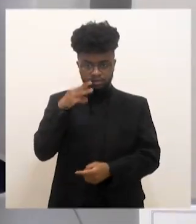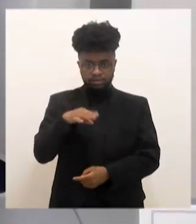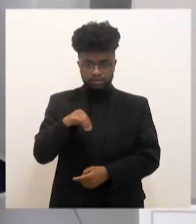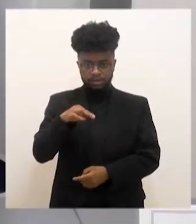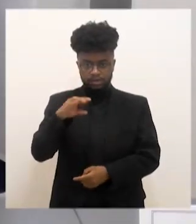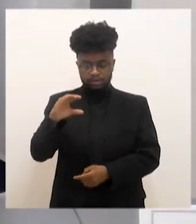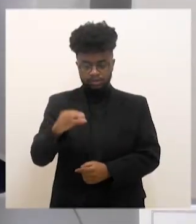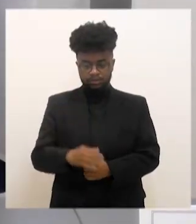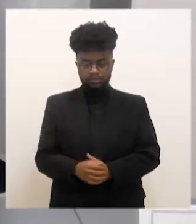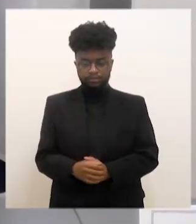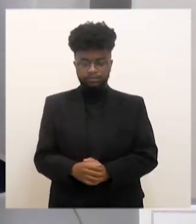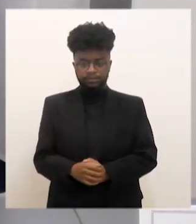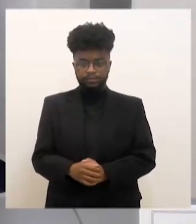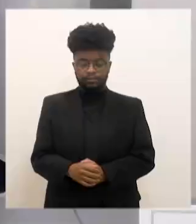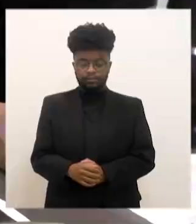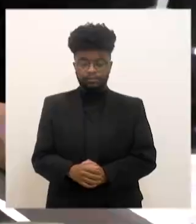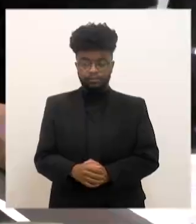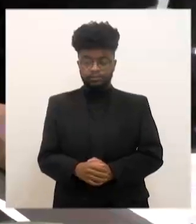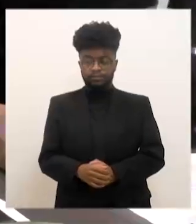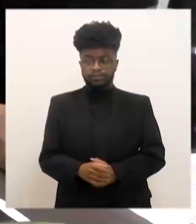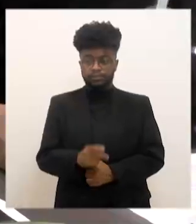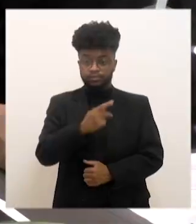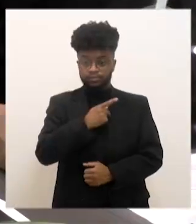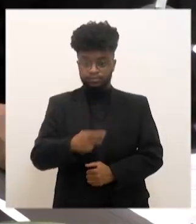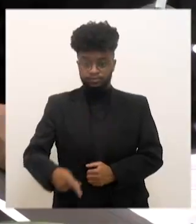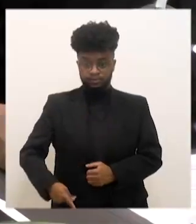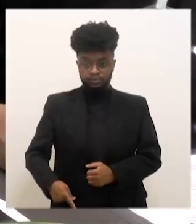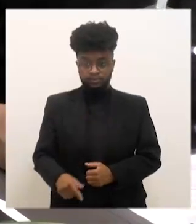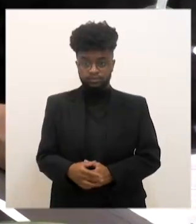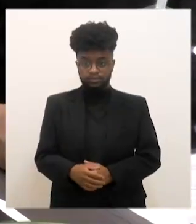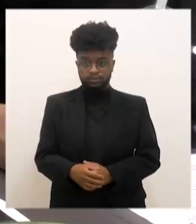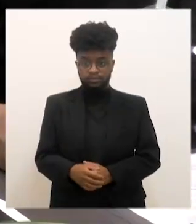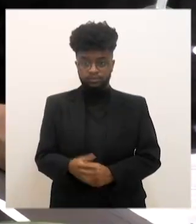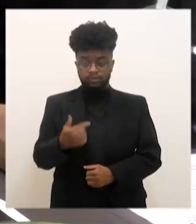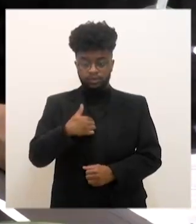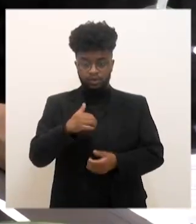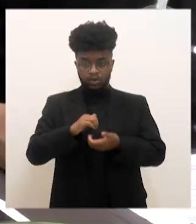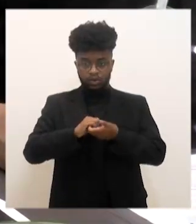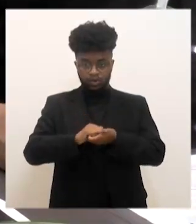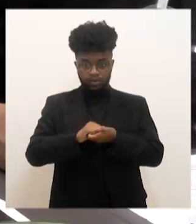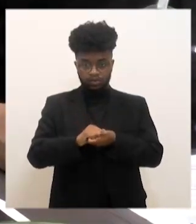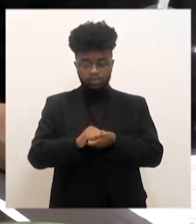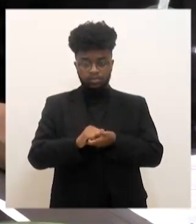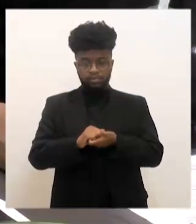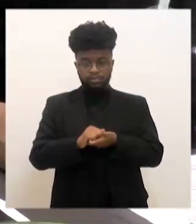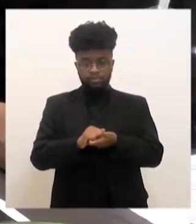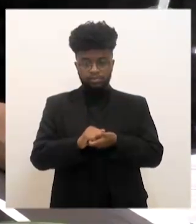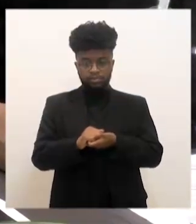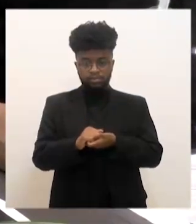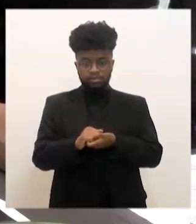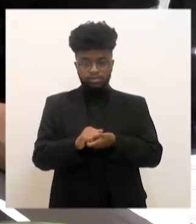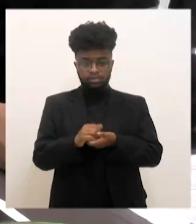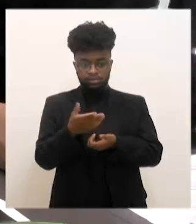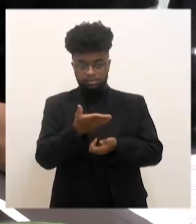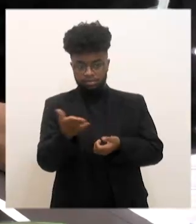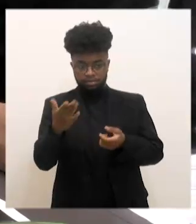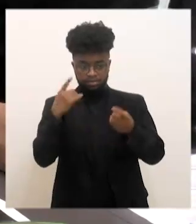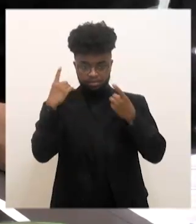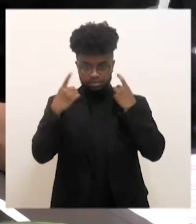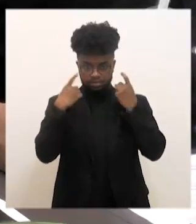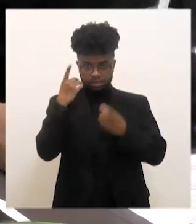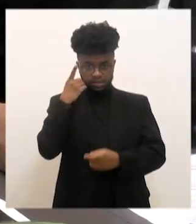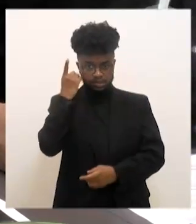Mink. Presidente, eu, saudando aqui a preocupação do